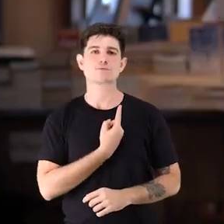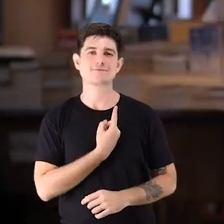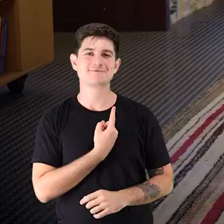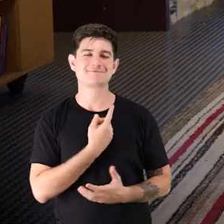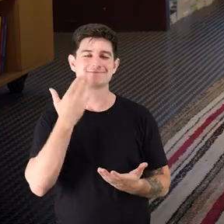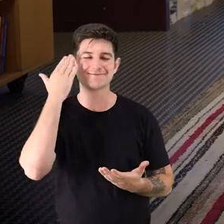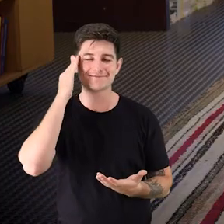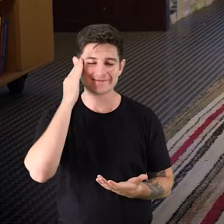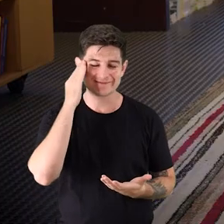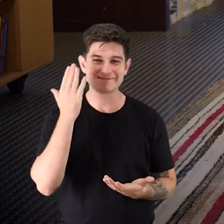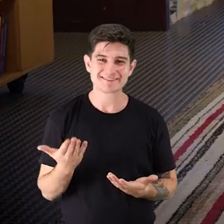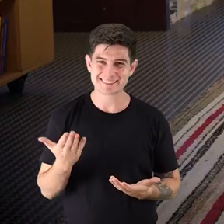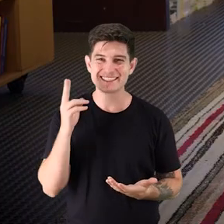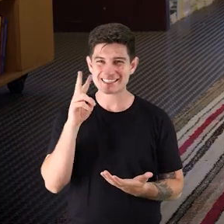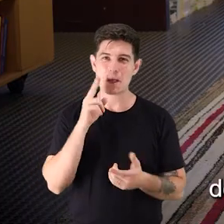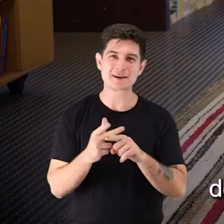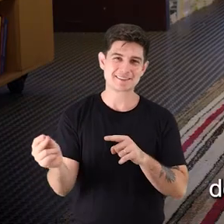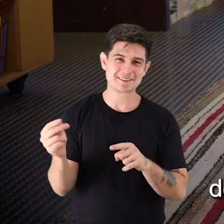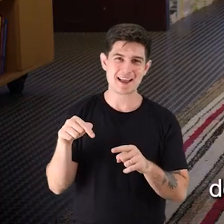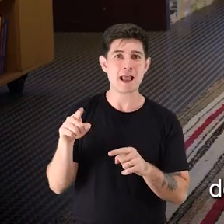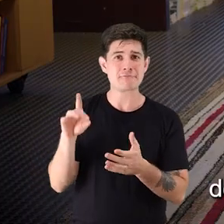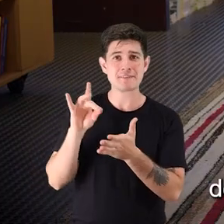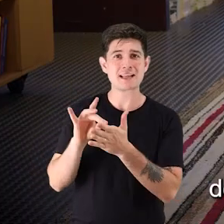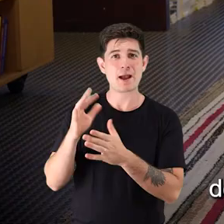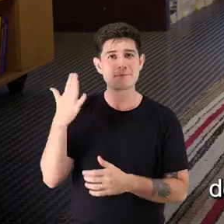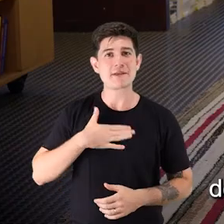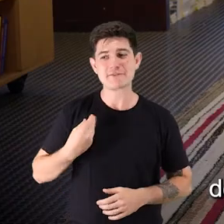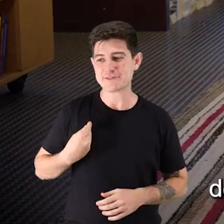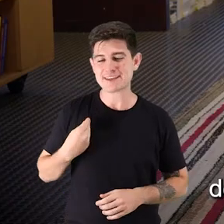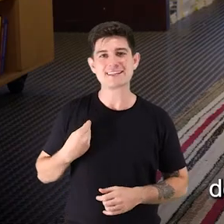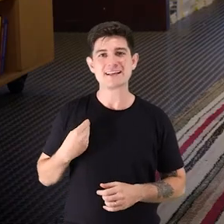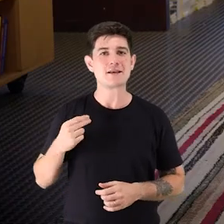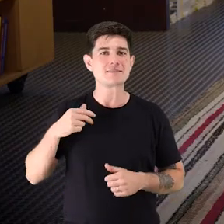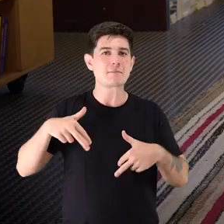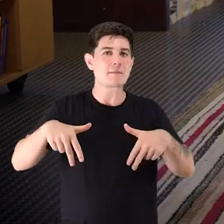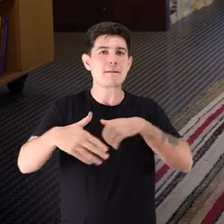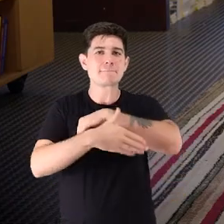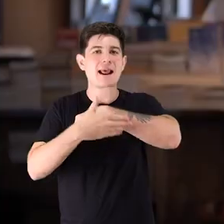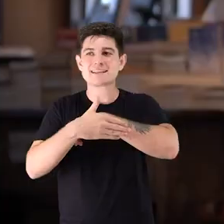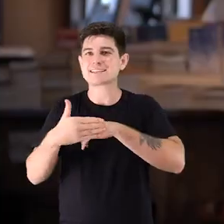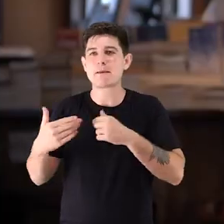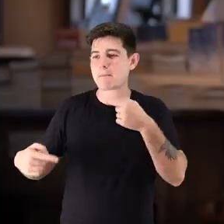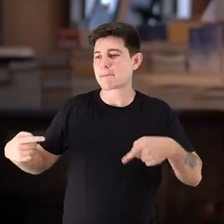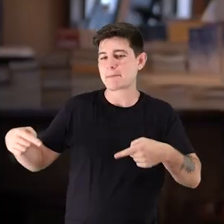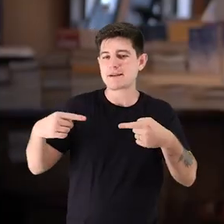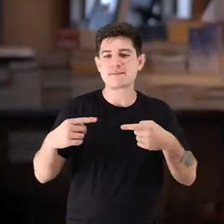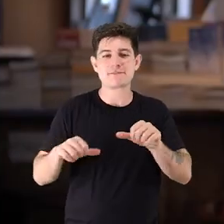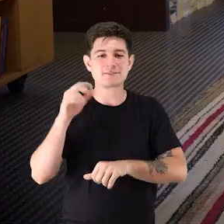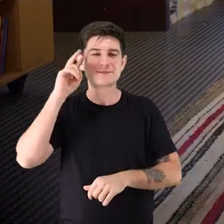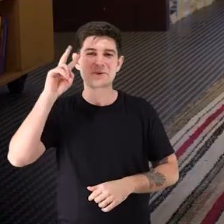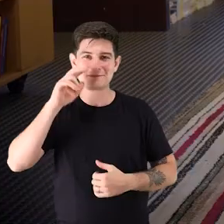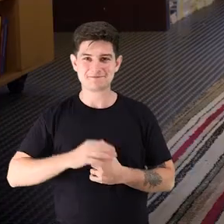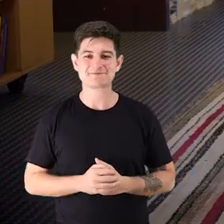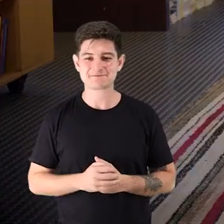nosso. Elas se resolvem, né? Mas a história nasceu de um fato real. Sim. De uma disputa real entre as irmãs, de uma fala com a minha filha, e assim nasce essa história.